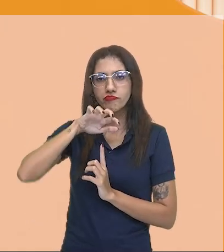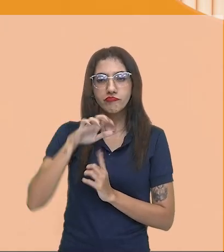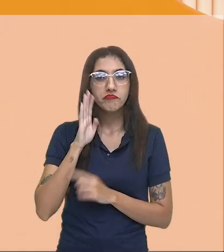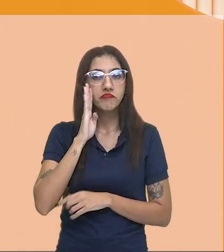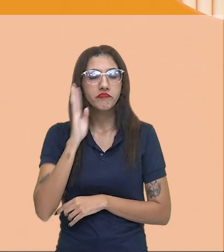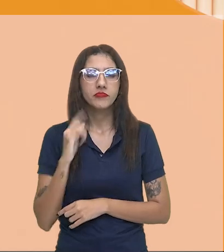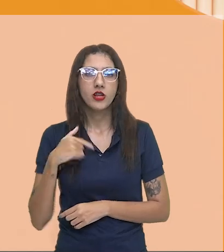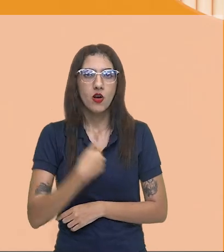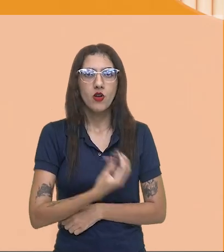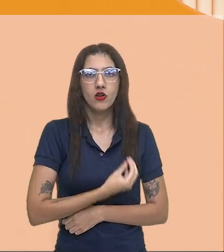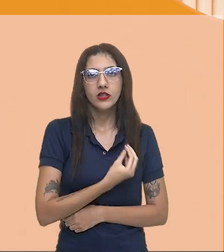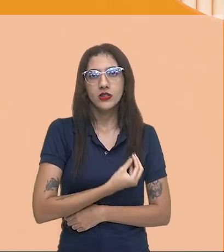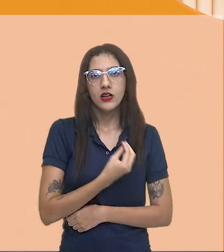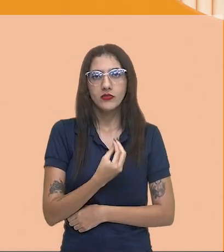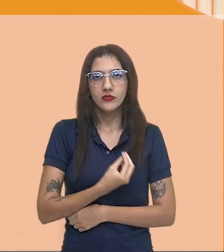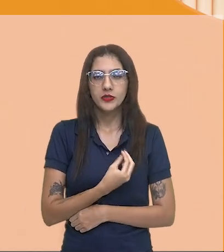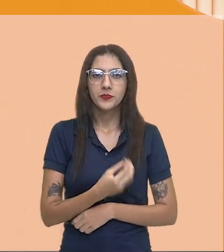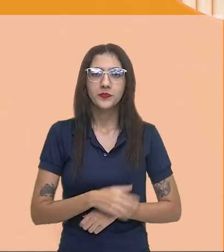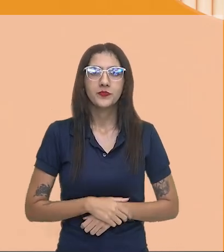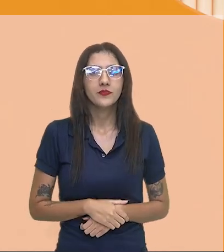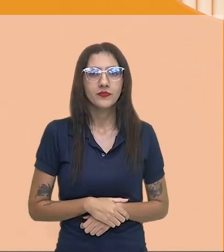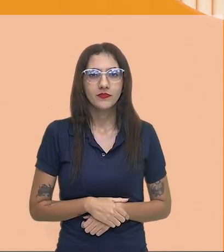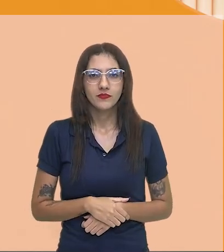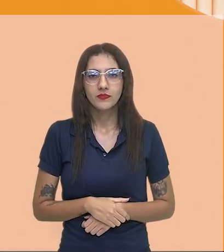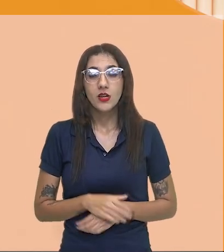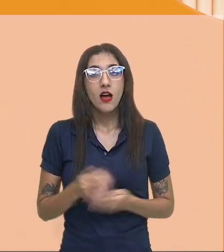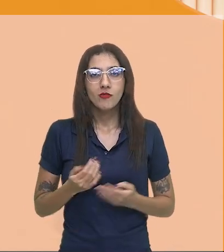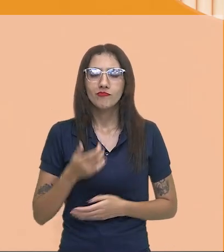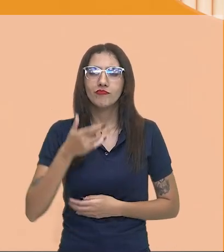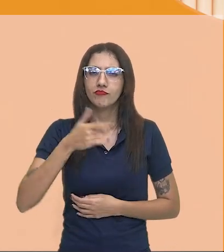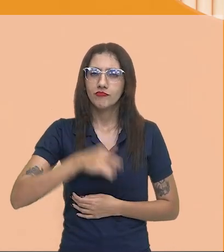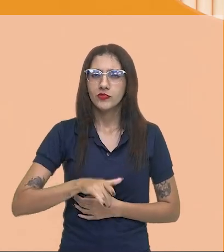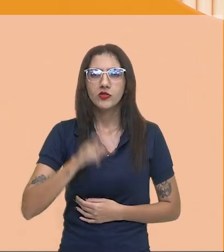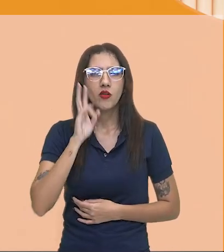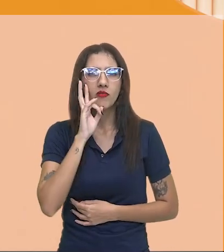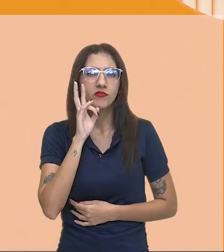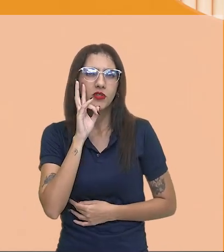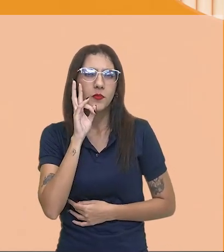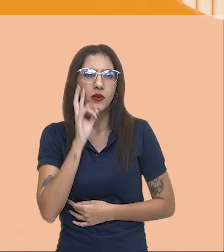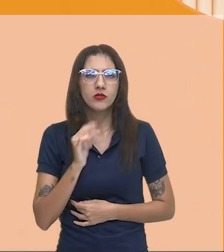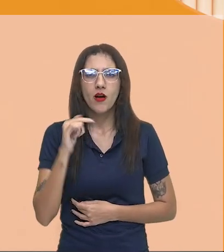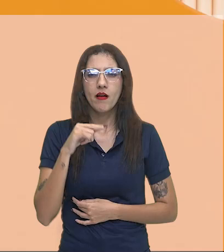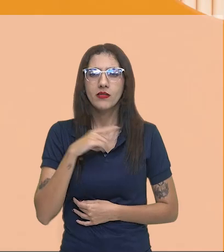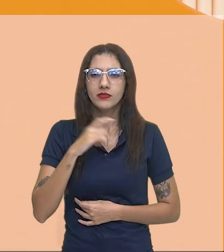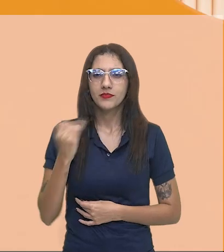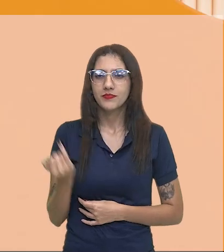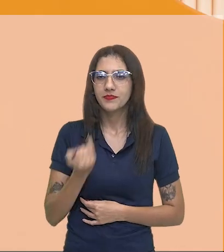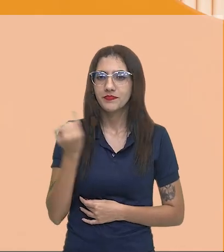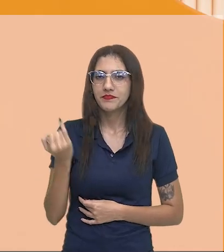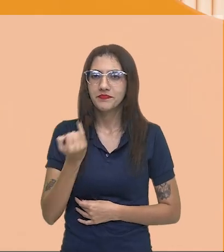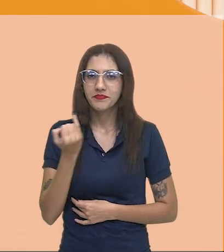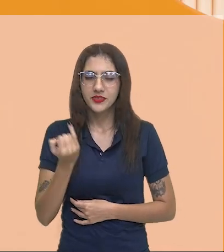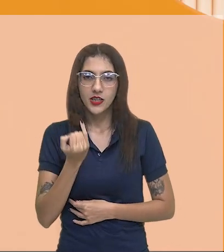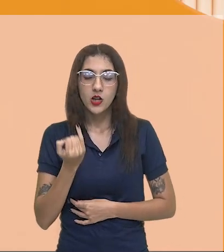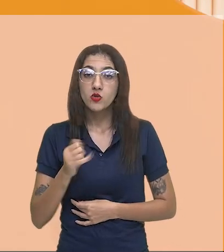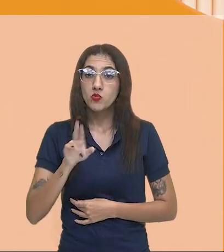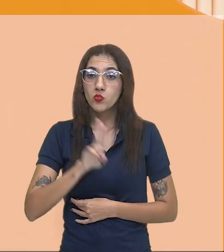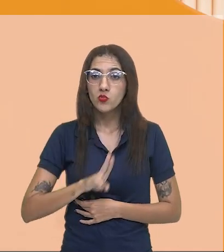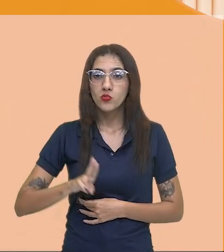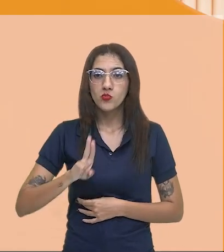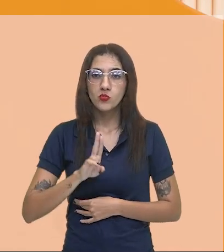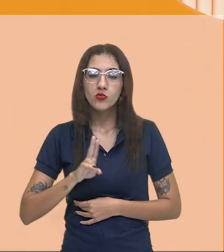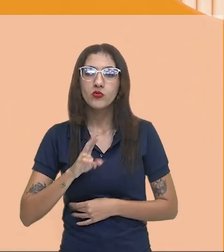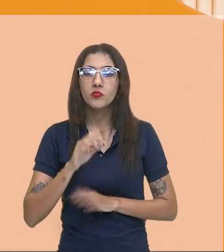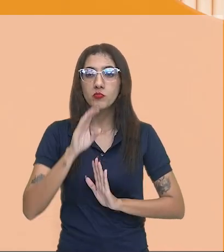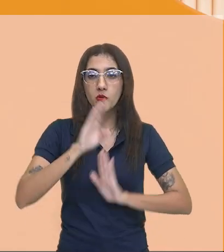em nossas vidas. Daí, mais uma vez repetimos, a importância da aplicabilidade de